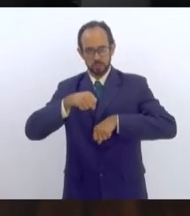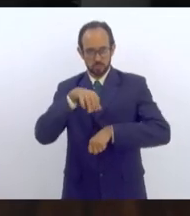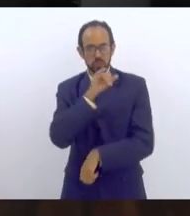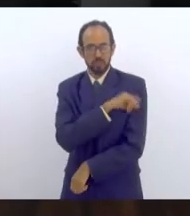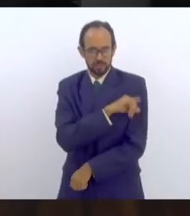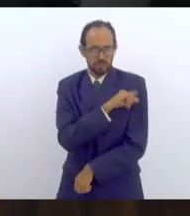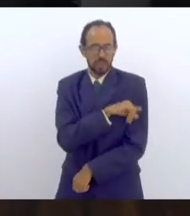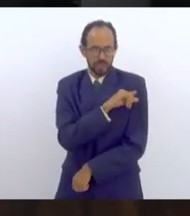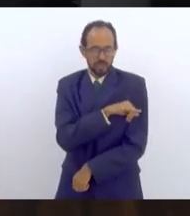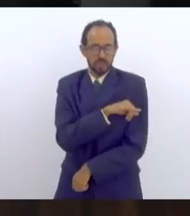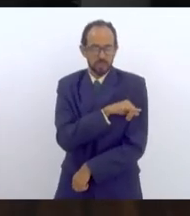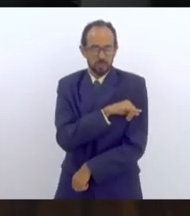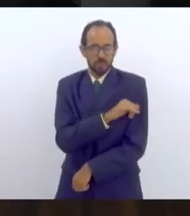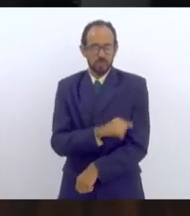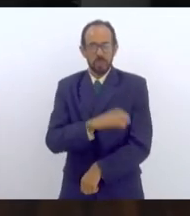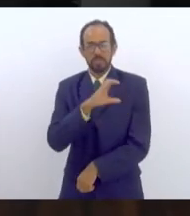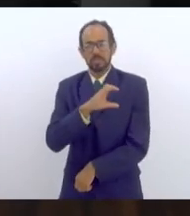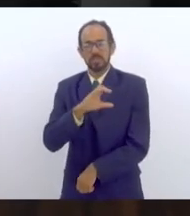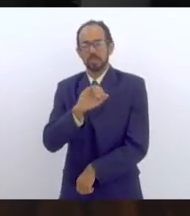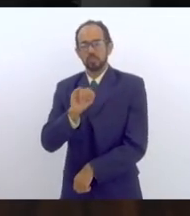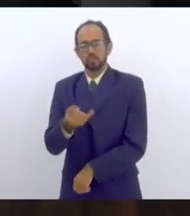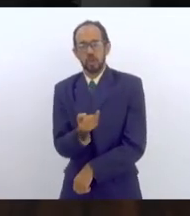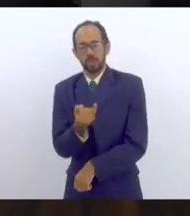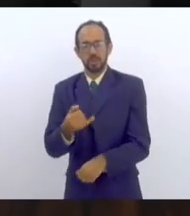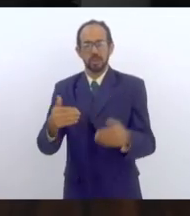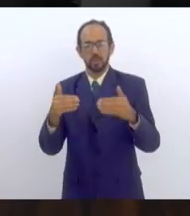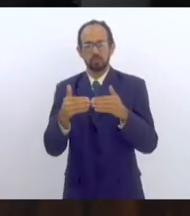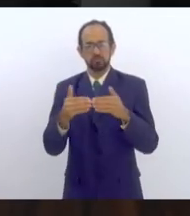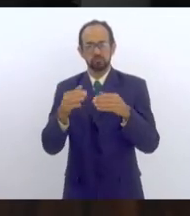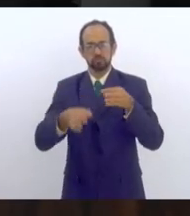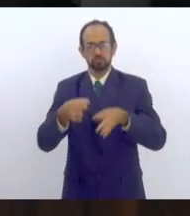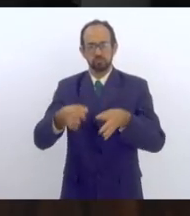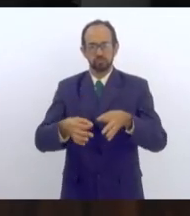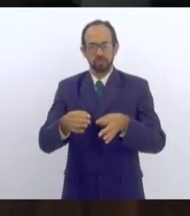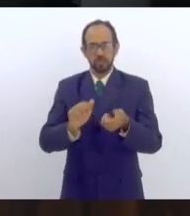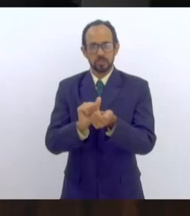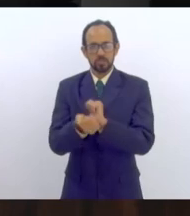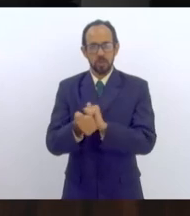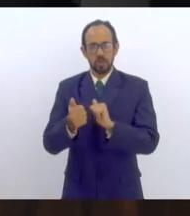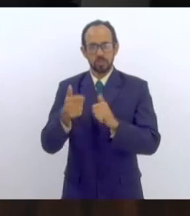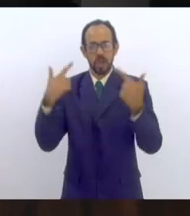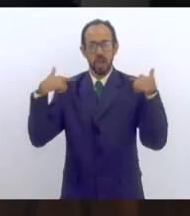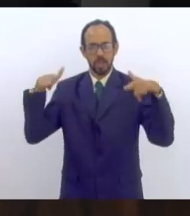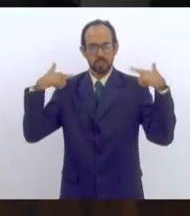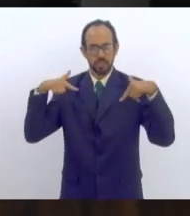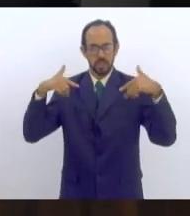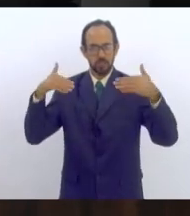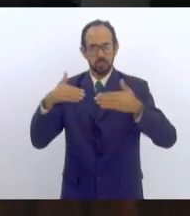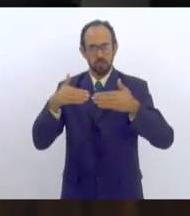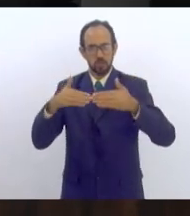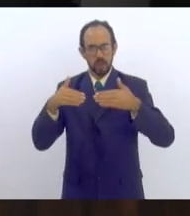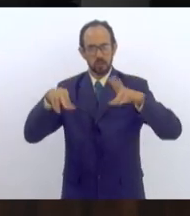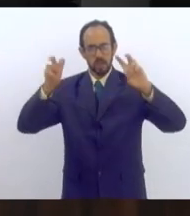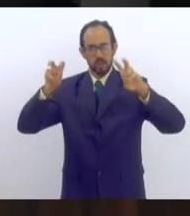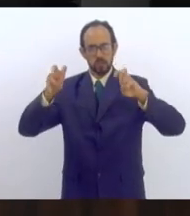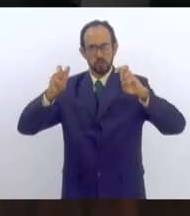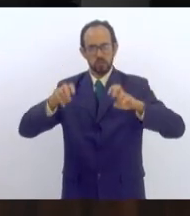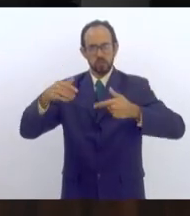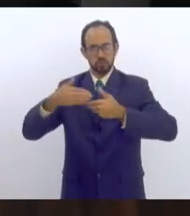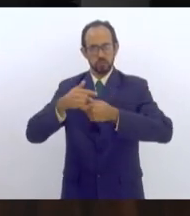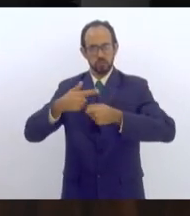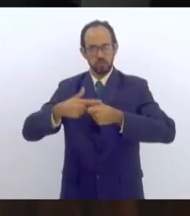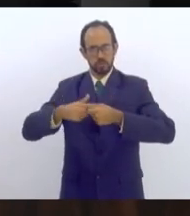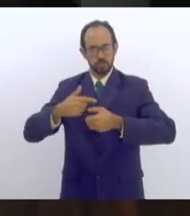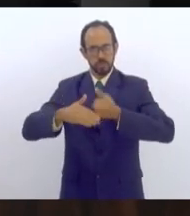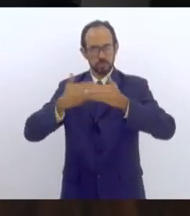das comissões Constituição e Justiça pela juridicidade, de Esporte e Lazer, favorável, de Assuntos Municipais e de Desenvolvimento